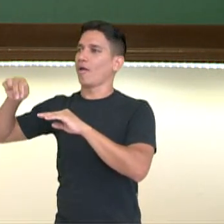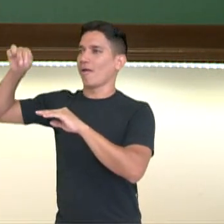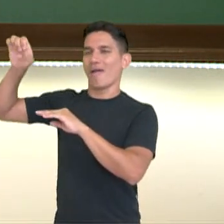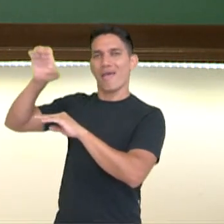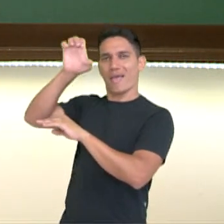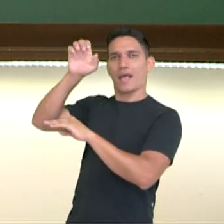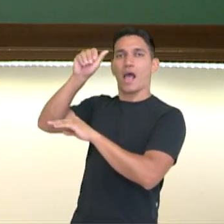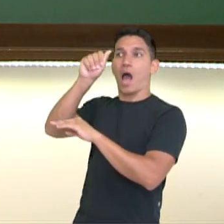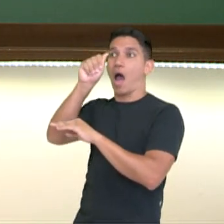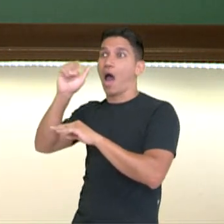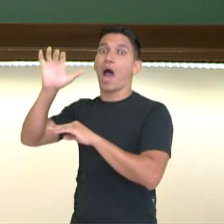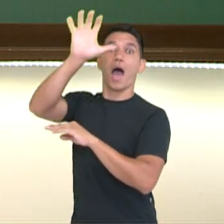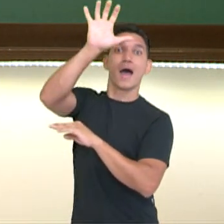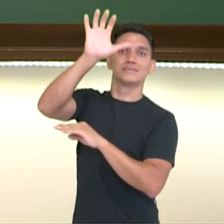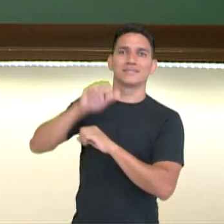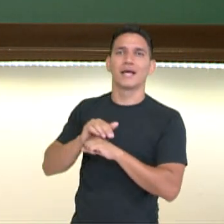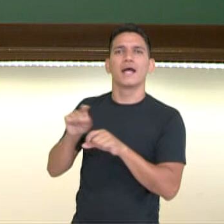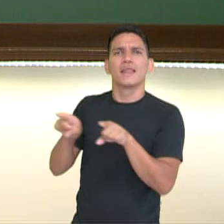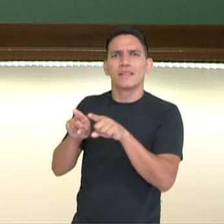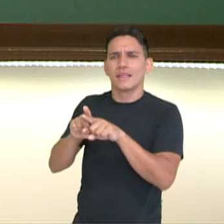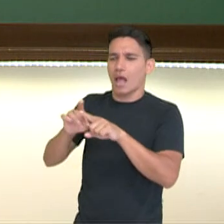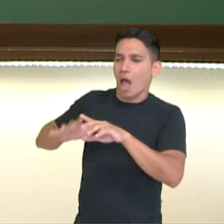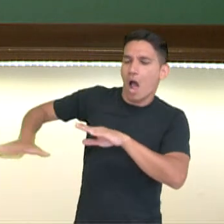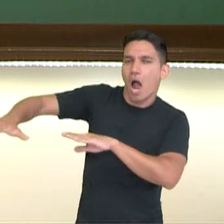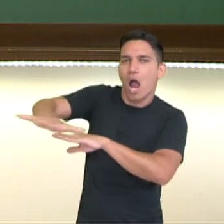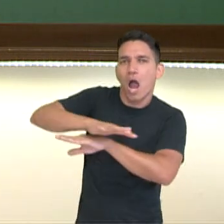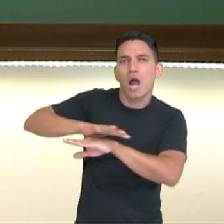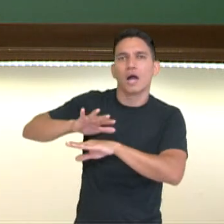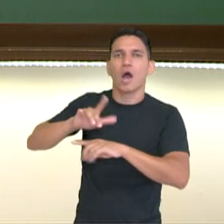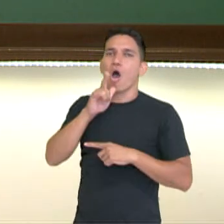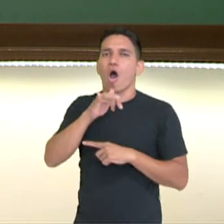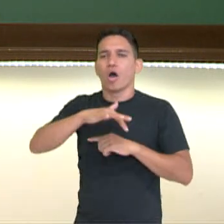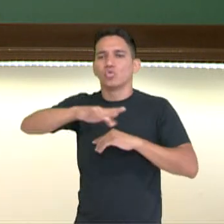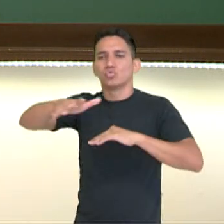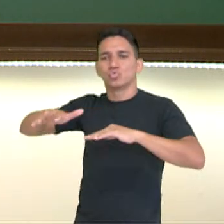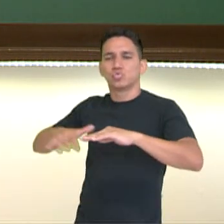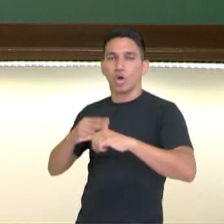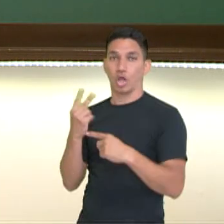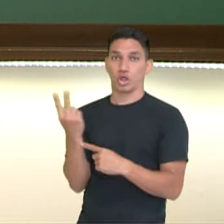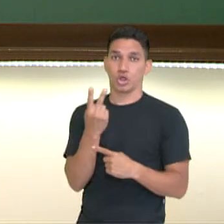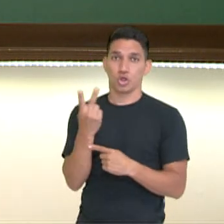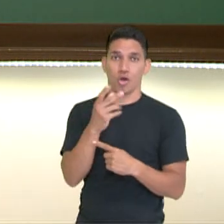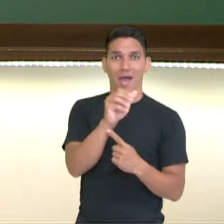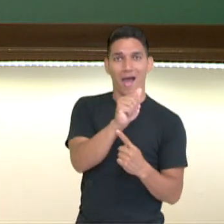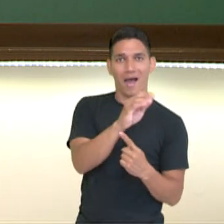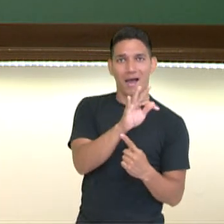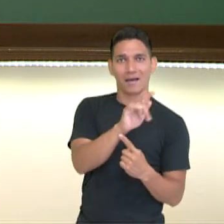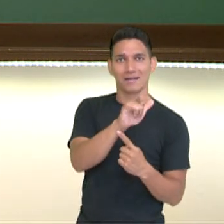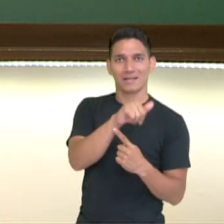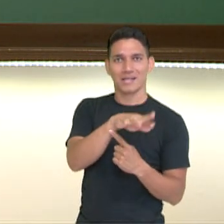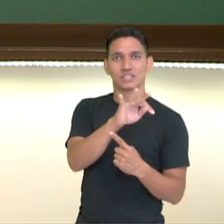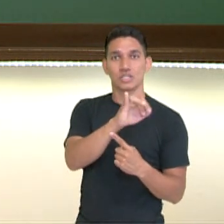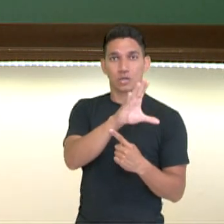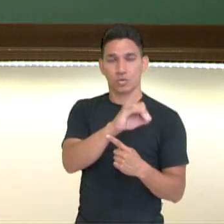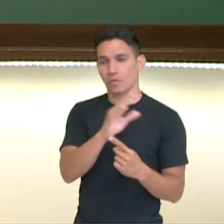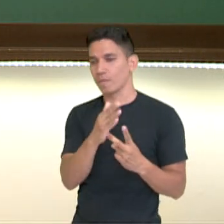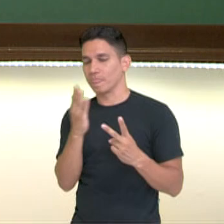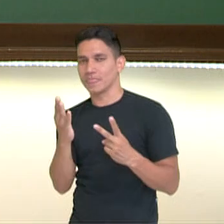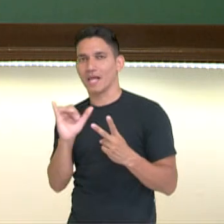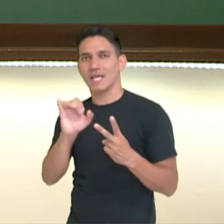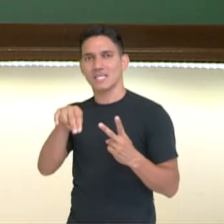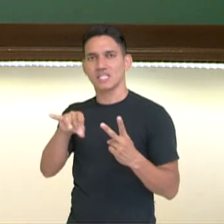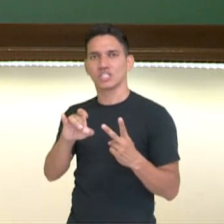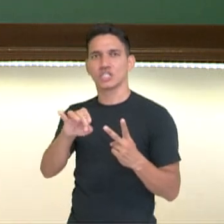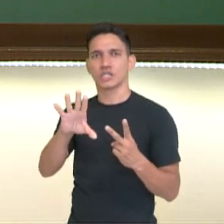a Ásia, cercada aí pelos Oceano Atlântico e Índico. Então você tem a localização da África e você